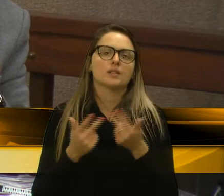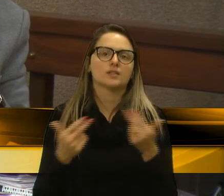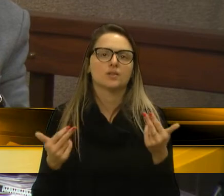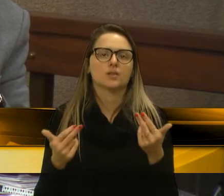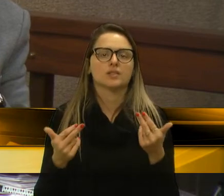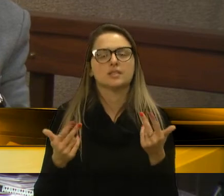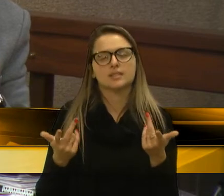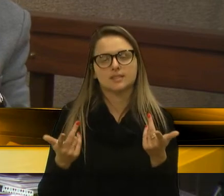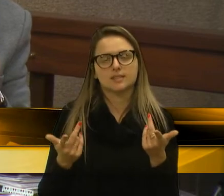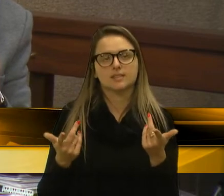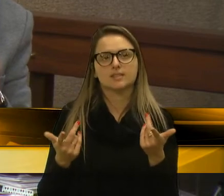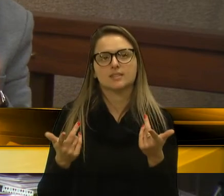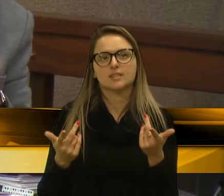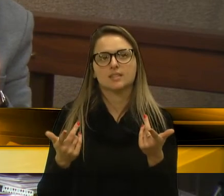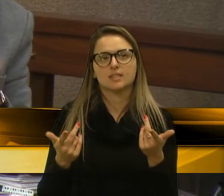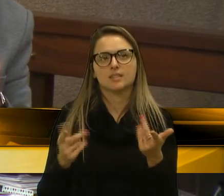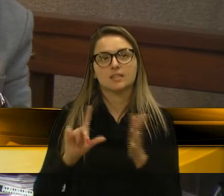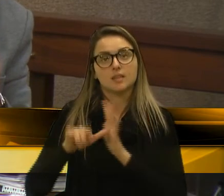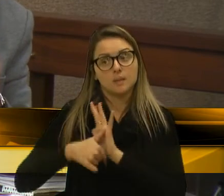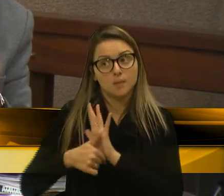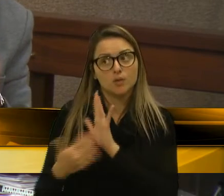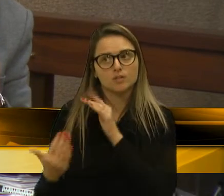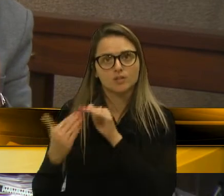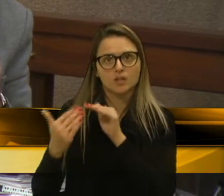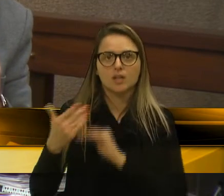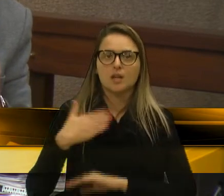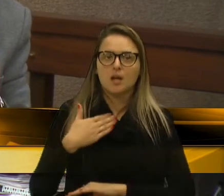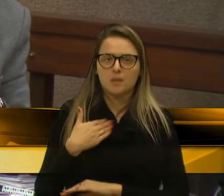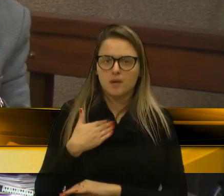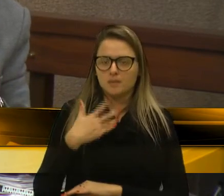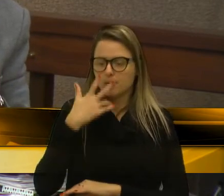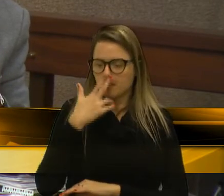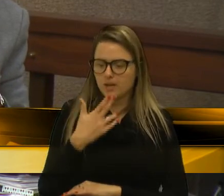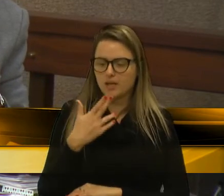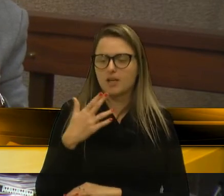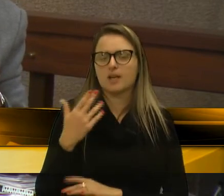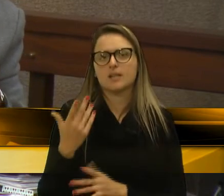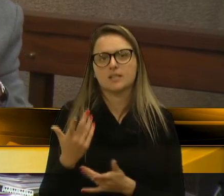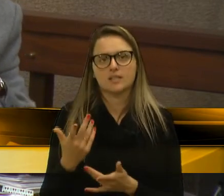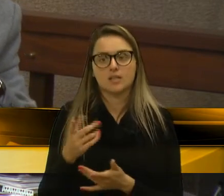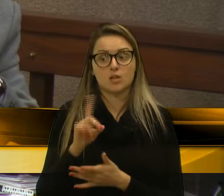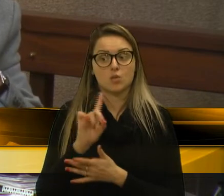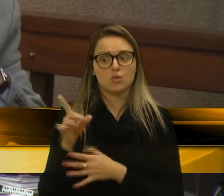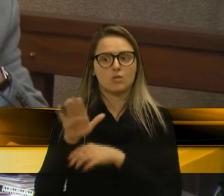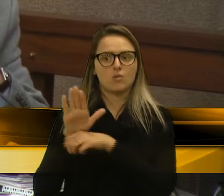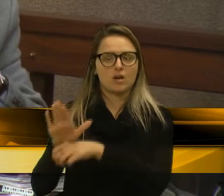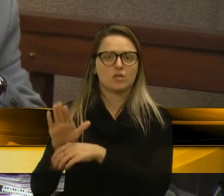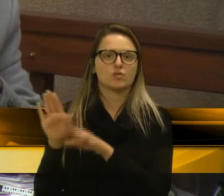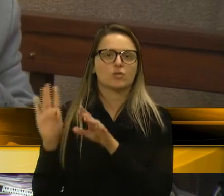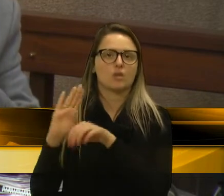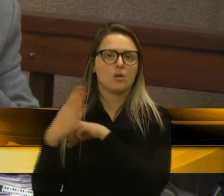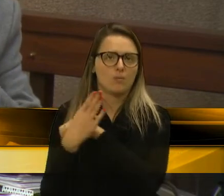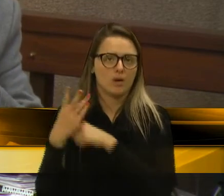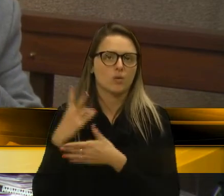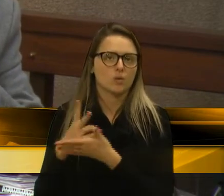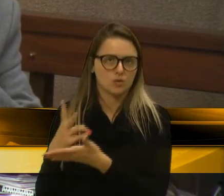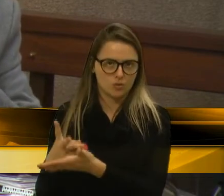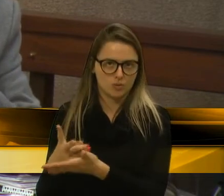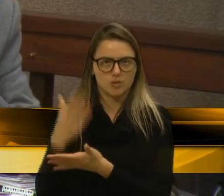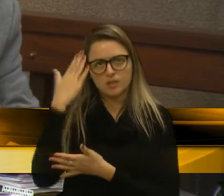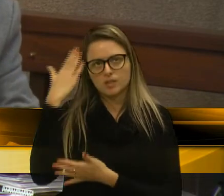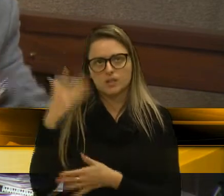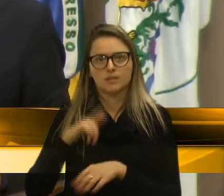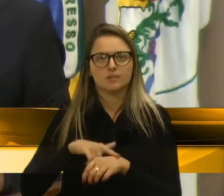nesse momento. A mim me dá a impressão que o corretivo continua de pé, continua vigente. Obrigado pela